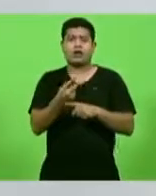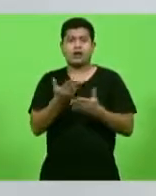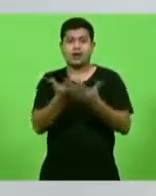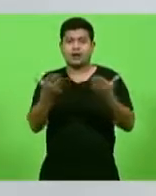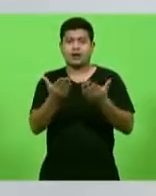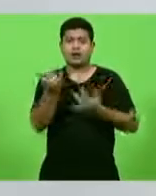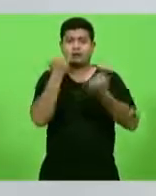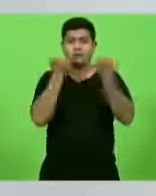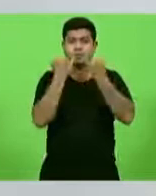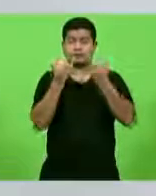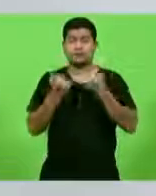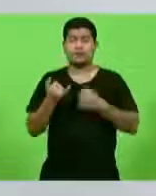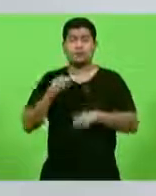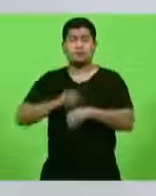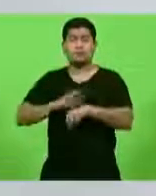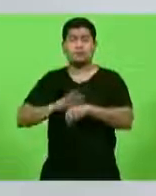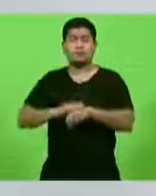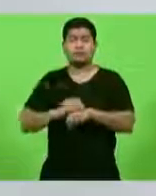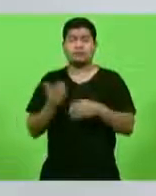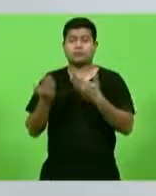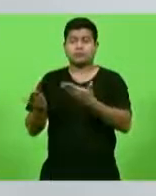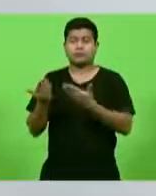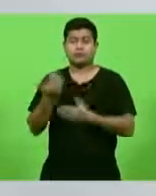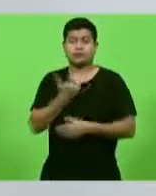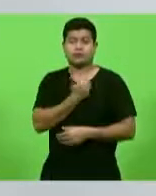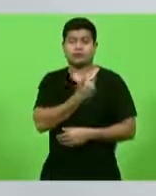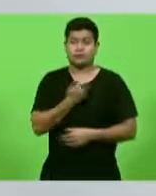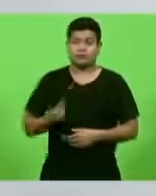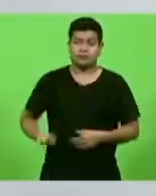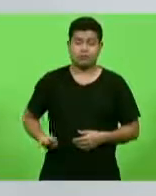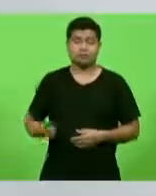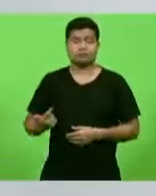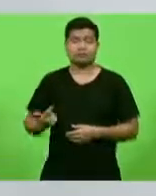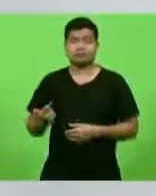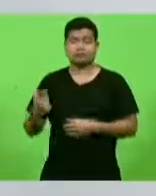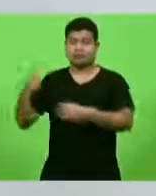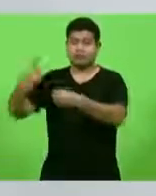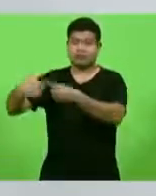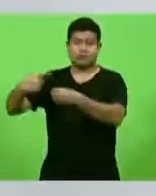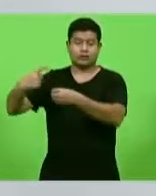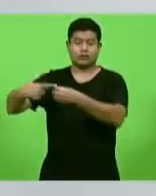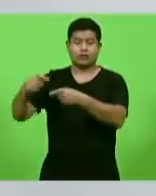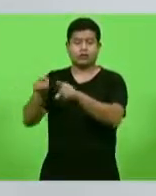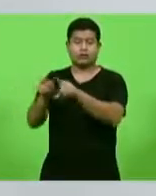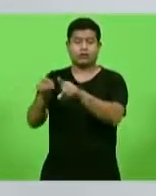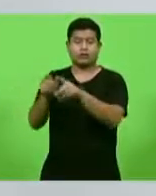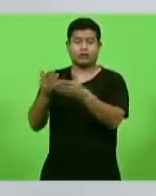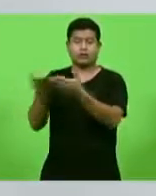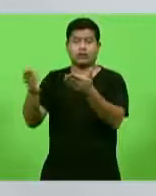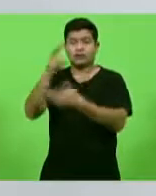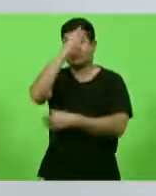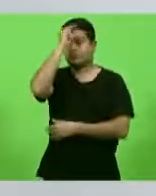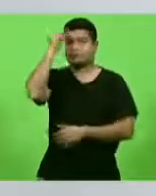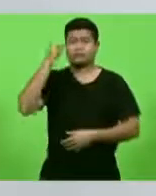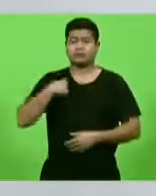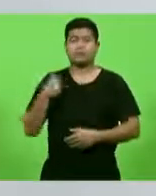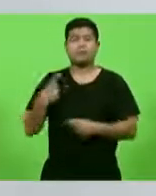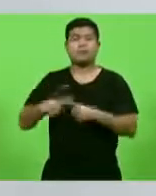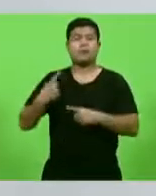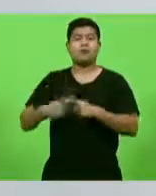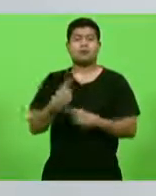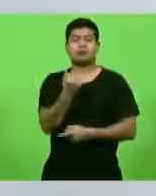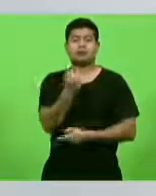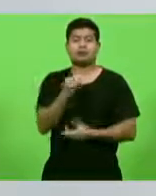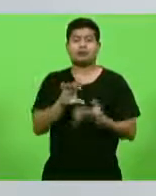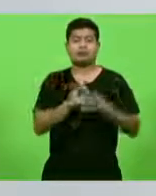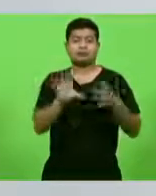Blumenau nesse processo e qual foi o papel do governo. Por que o centro de convenções... o recurso